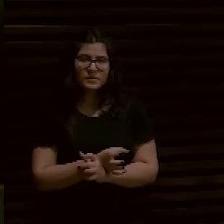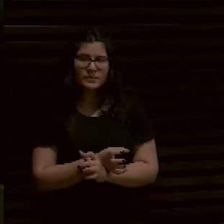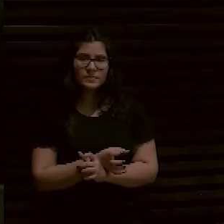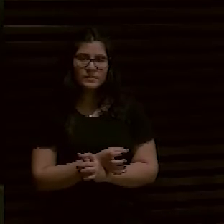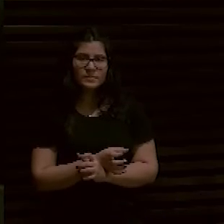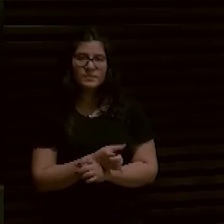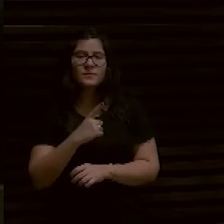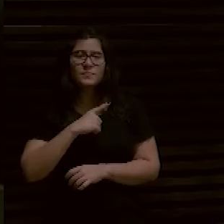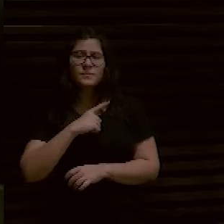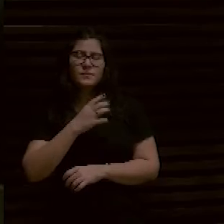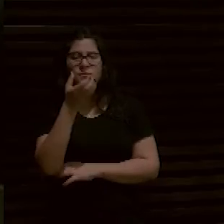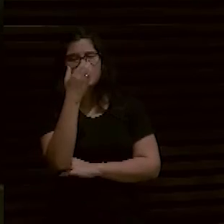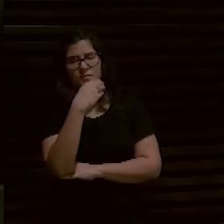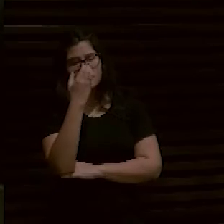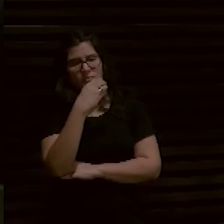haverá fruto.